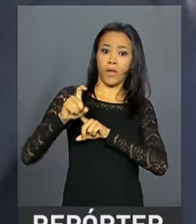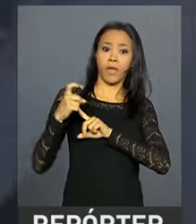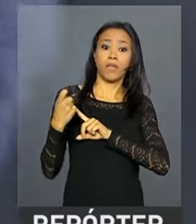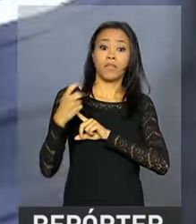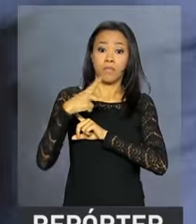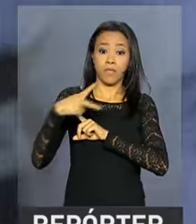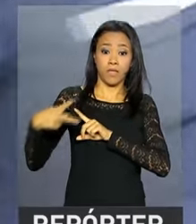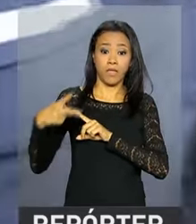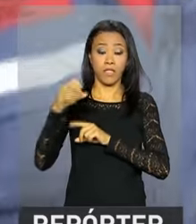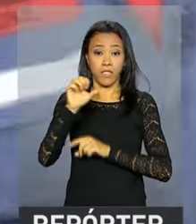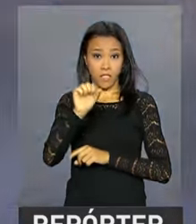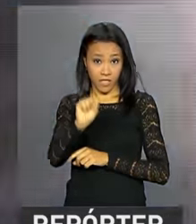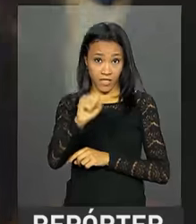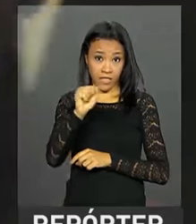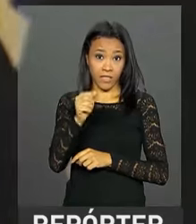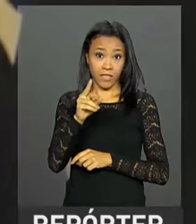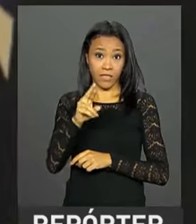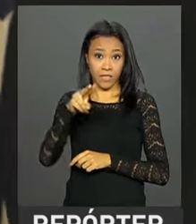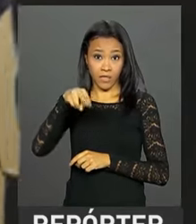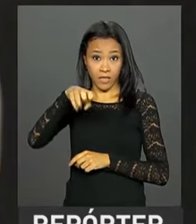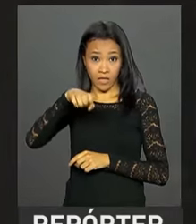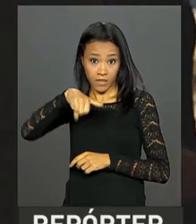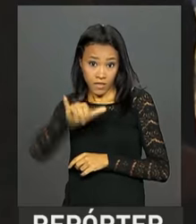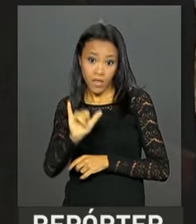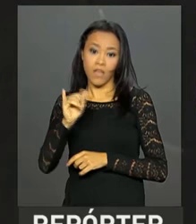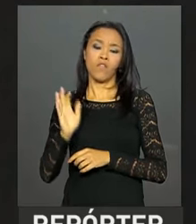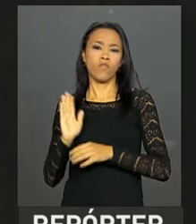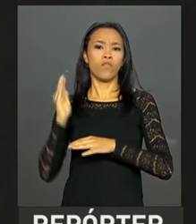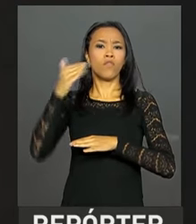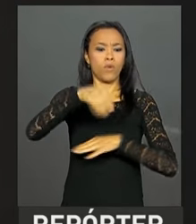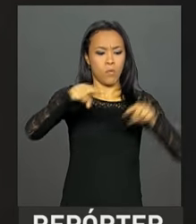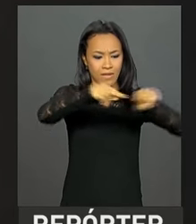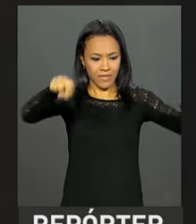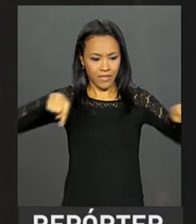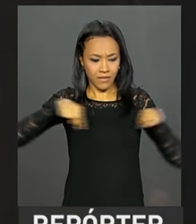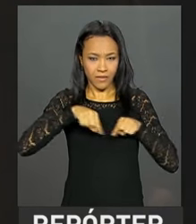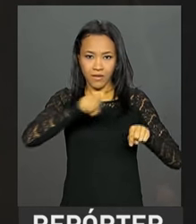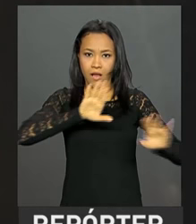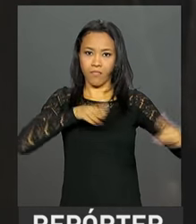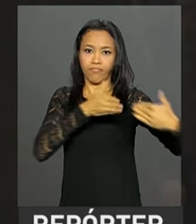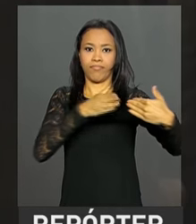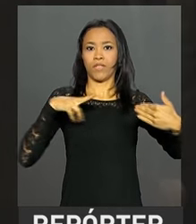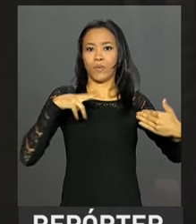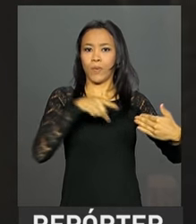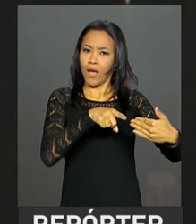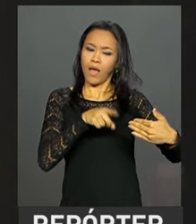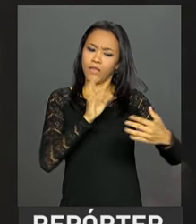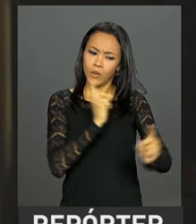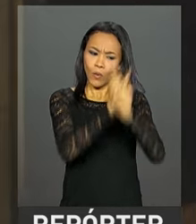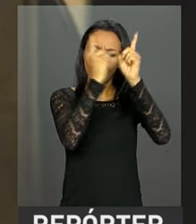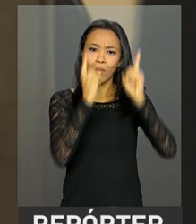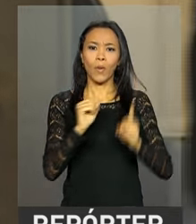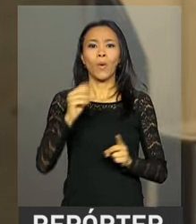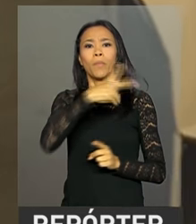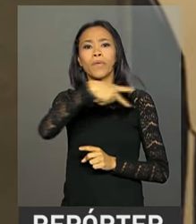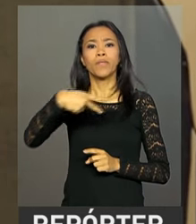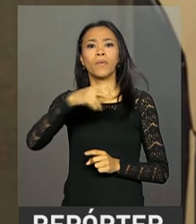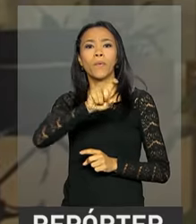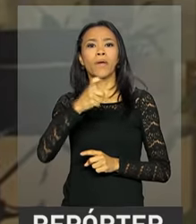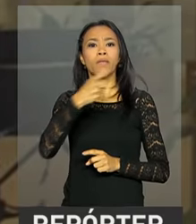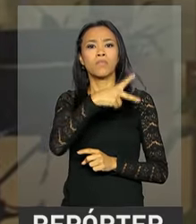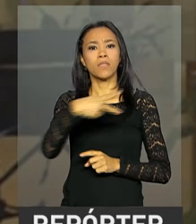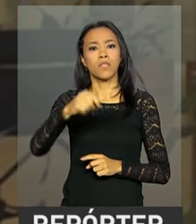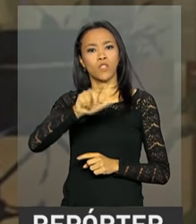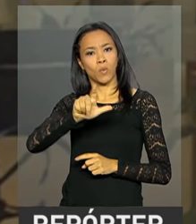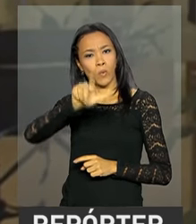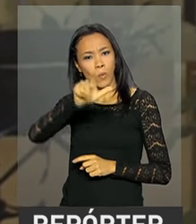José Sarnei, ele seguiu direto para uma sala reservada onde encontrou o ex-presidente Lula e prestou condolências numa conversa que durou